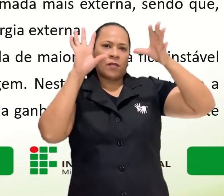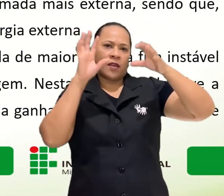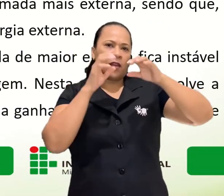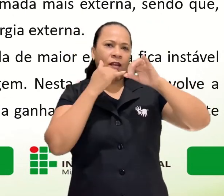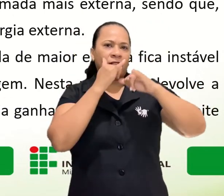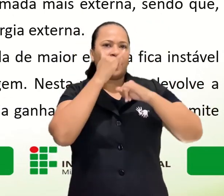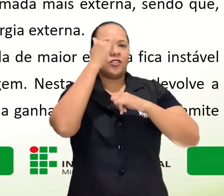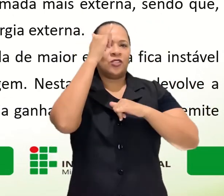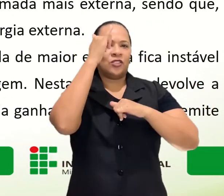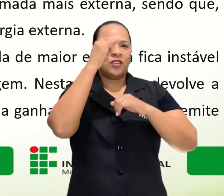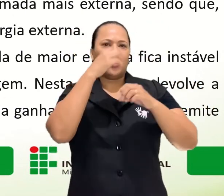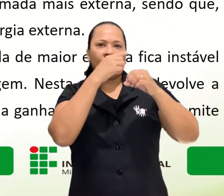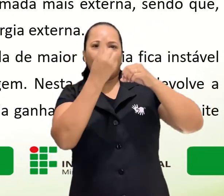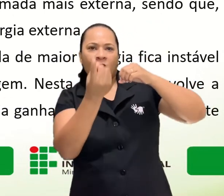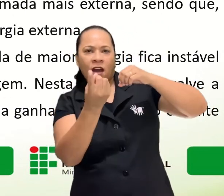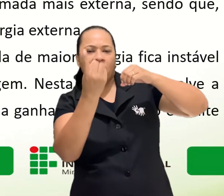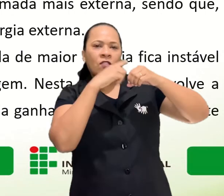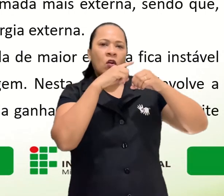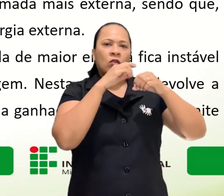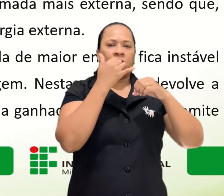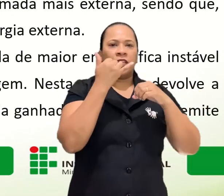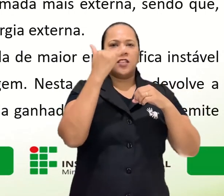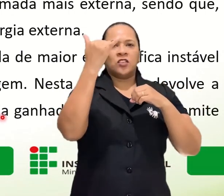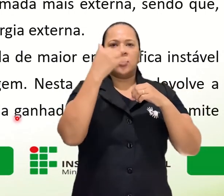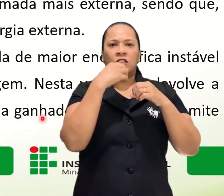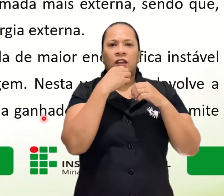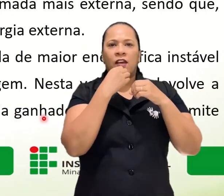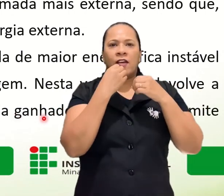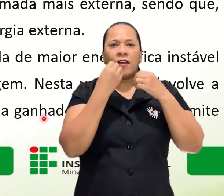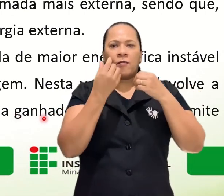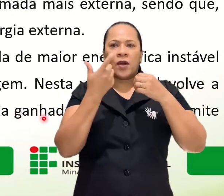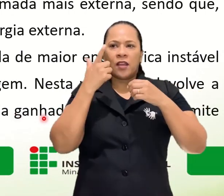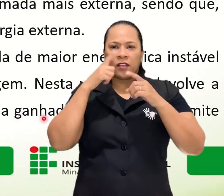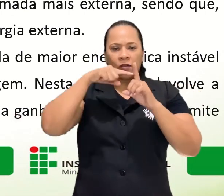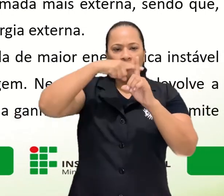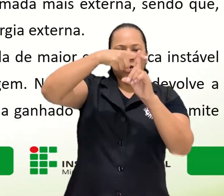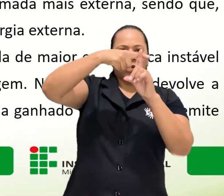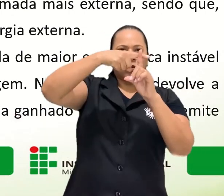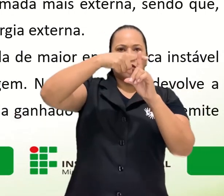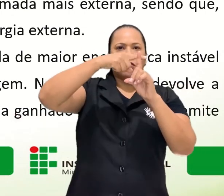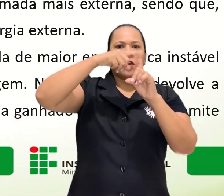Nessa volta, ele devolve a mesma quantidade de energia que havia ganhado,